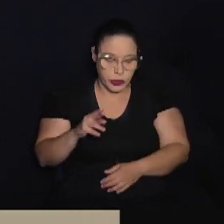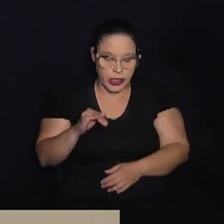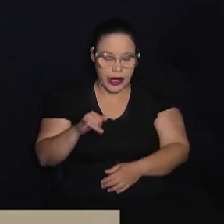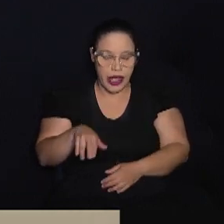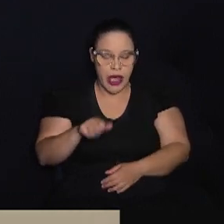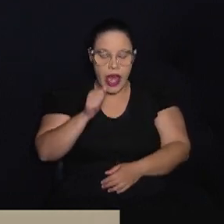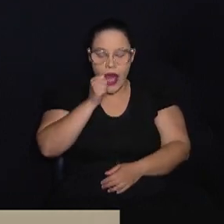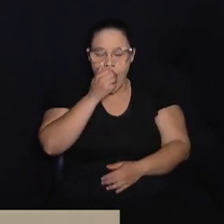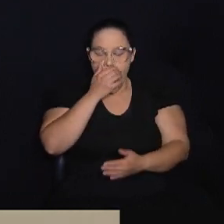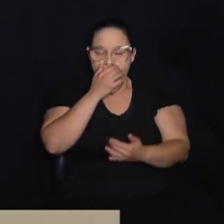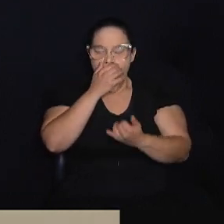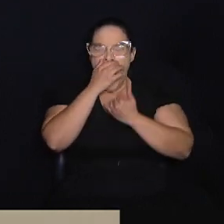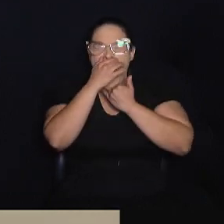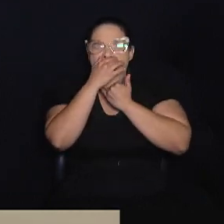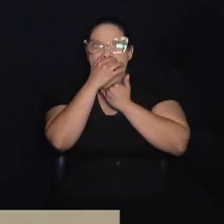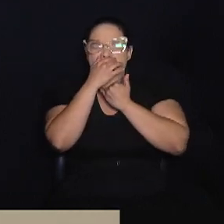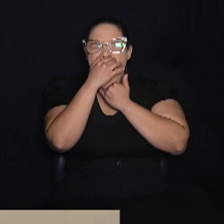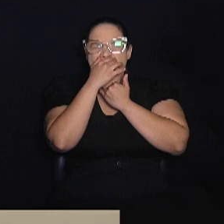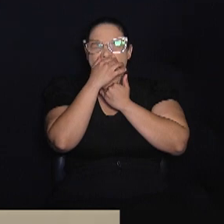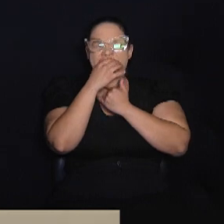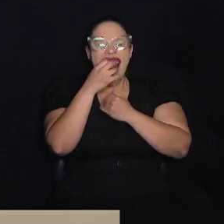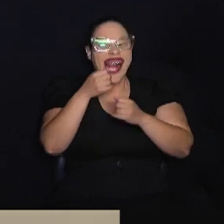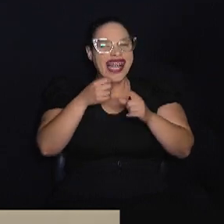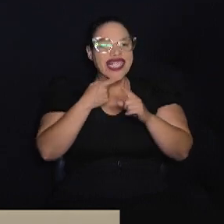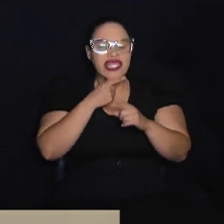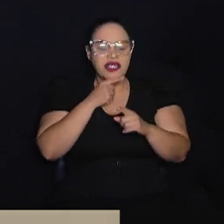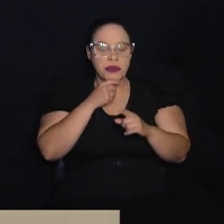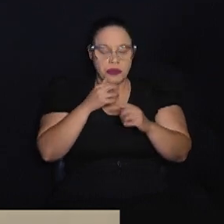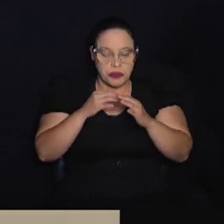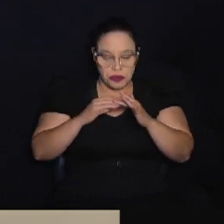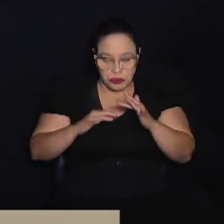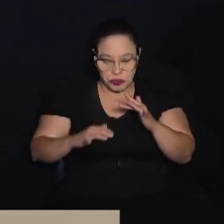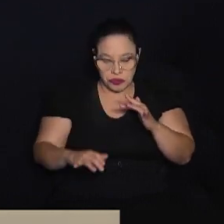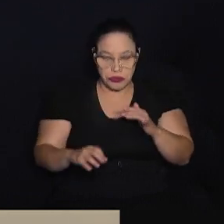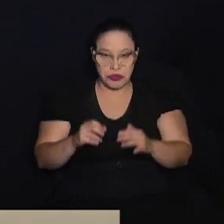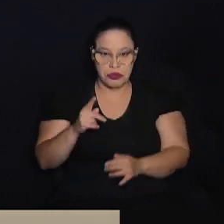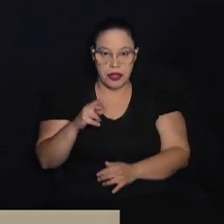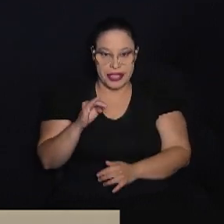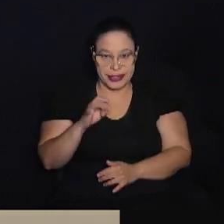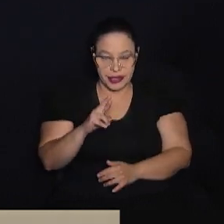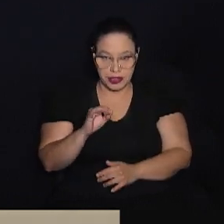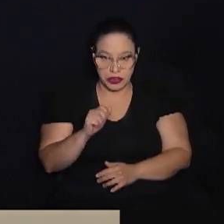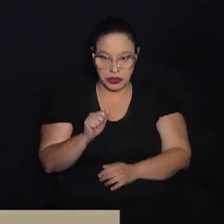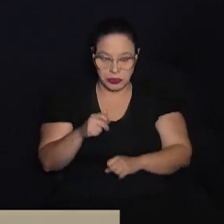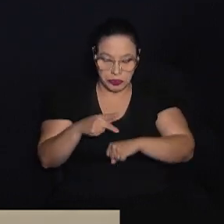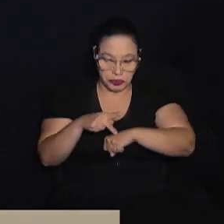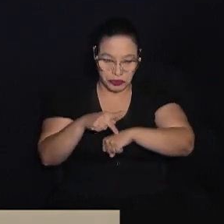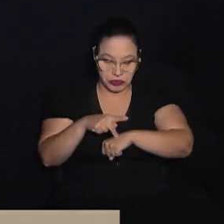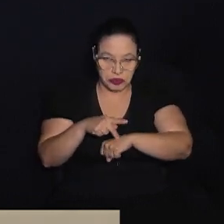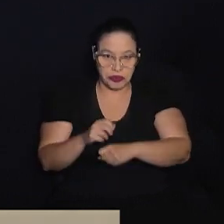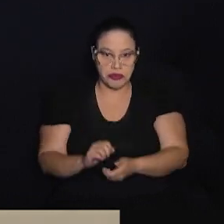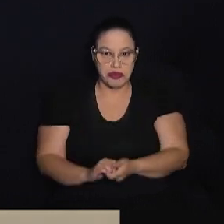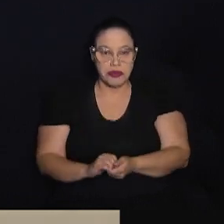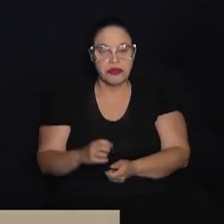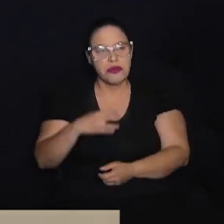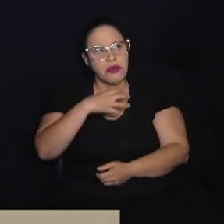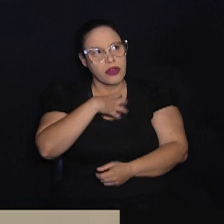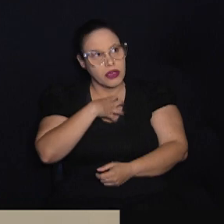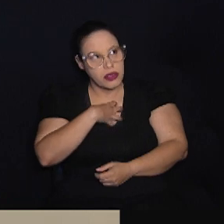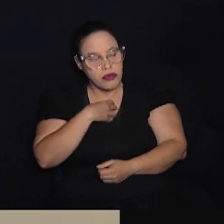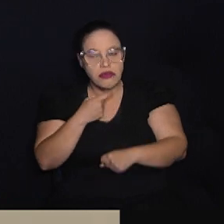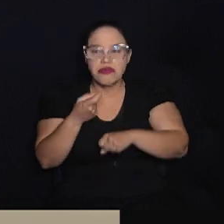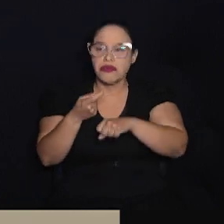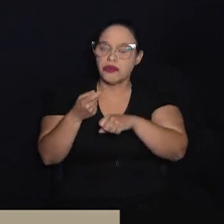da urina, às vezes pode até sangrar um pouquinho, ou pedrinha na urina também. Então, teve algum sintoma, procurar